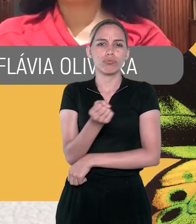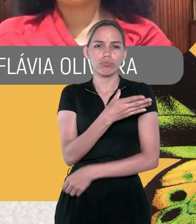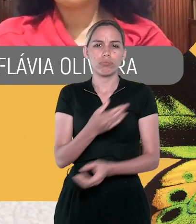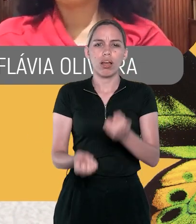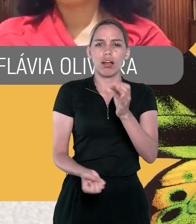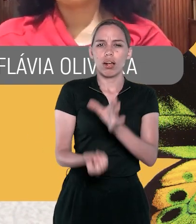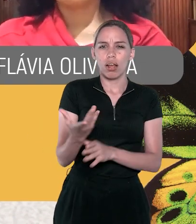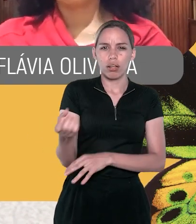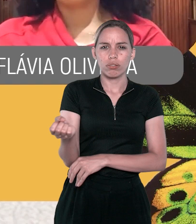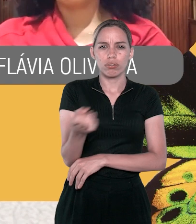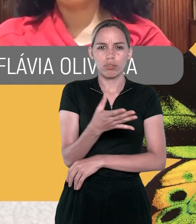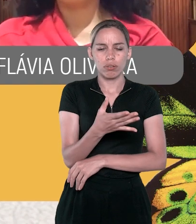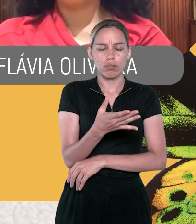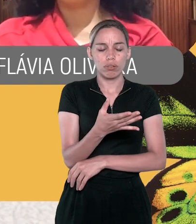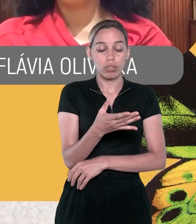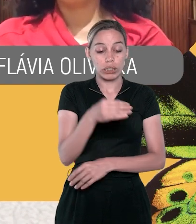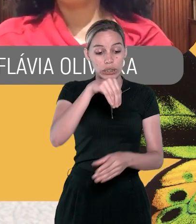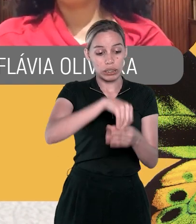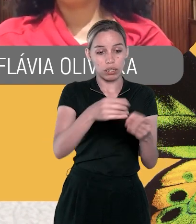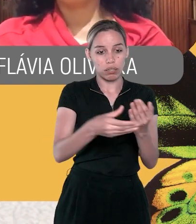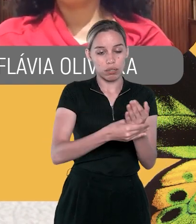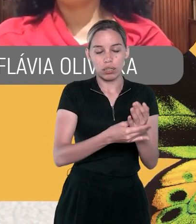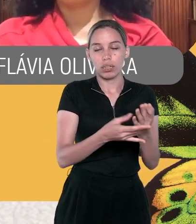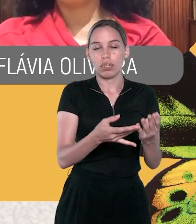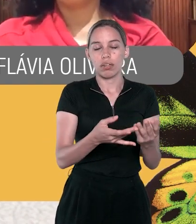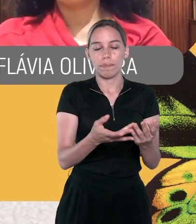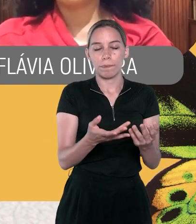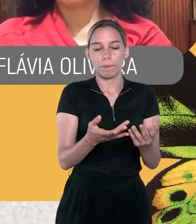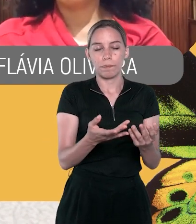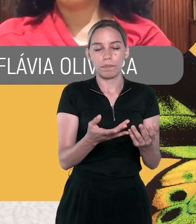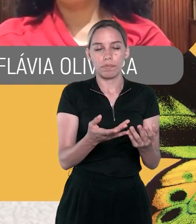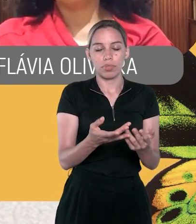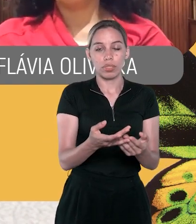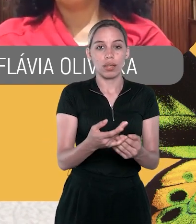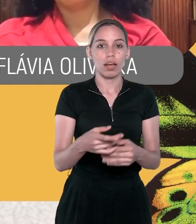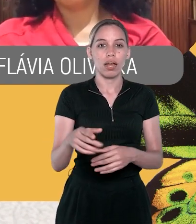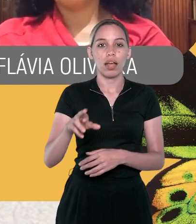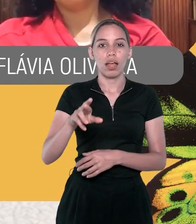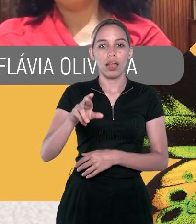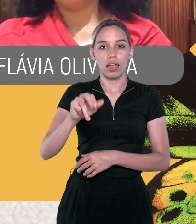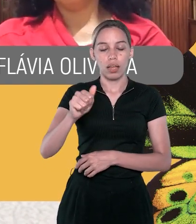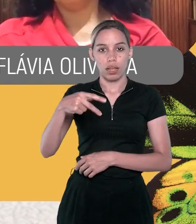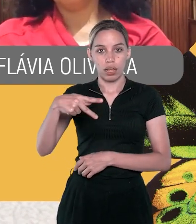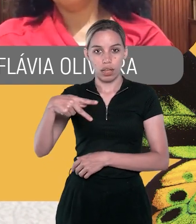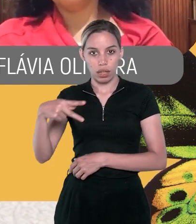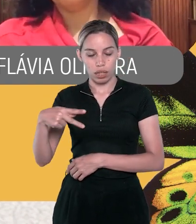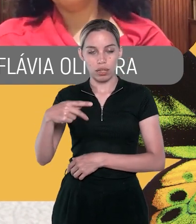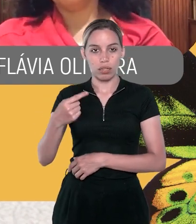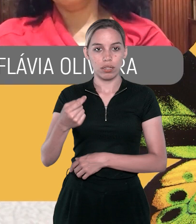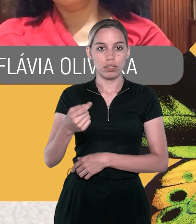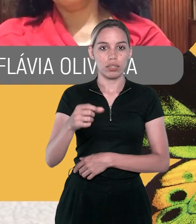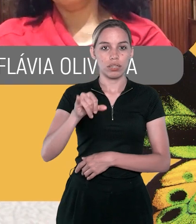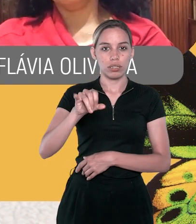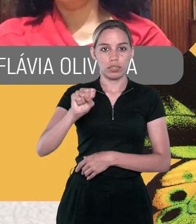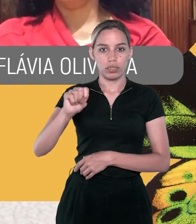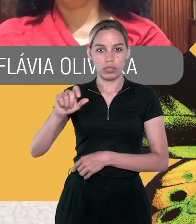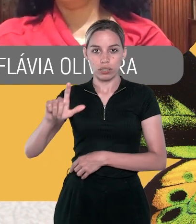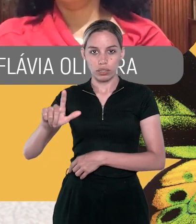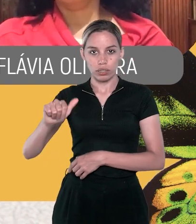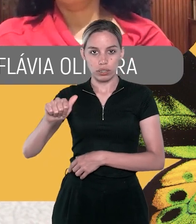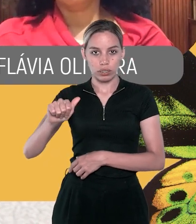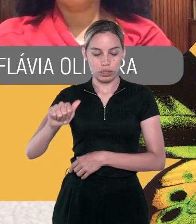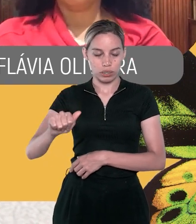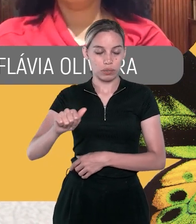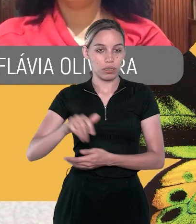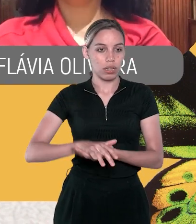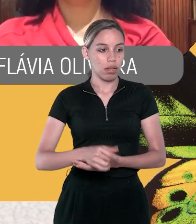estão contidas no livro, como o slam, entre o rap, entre outros assuntos. Então, eu convido, em